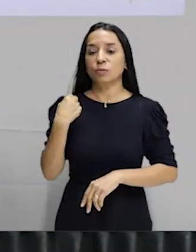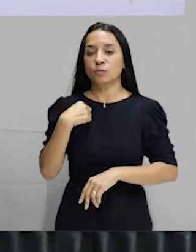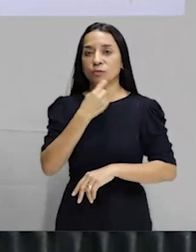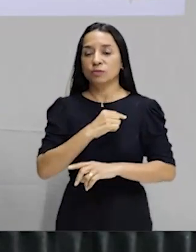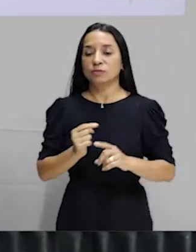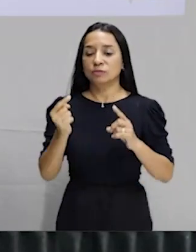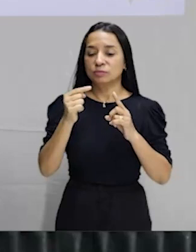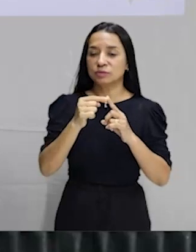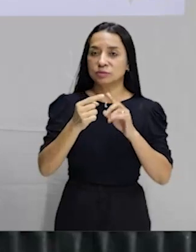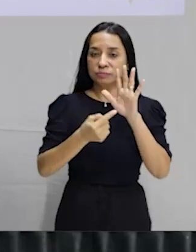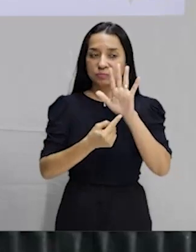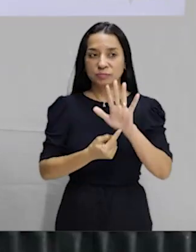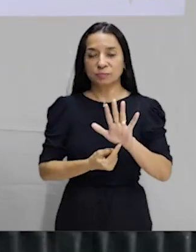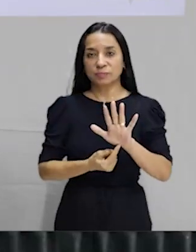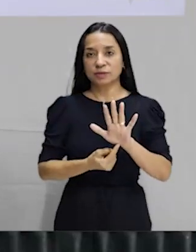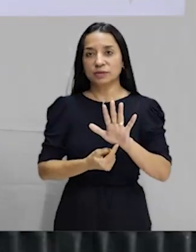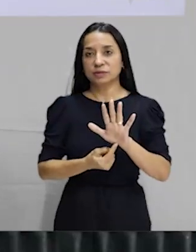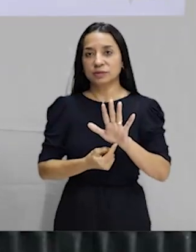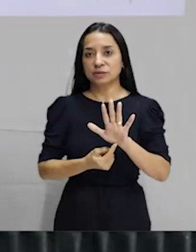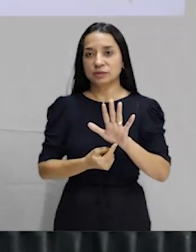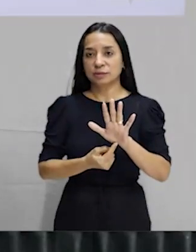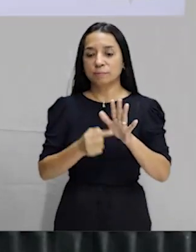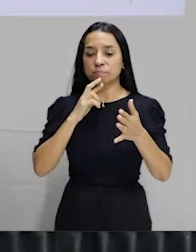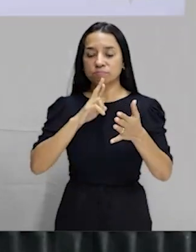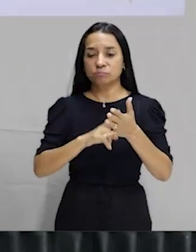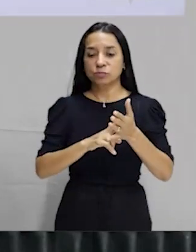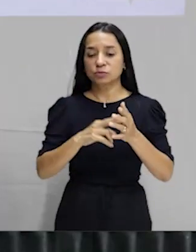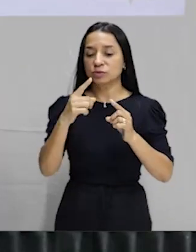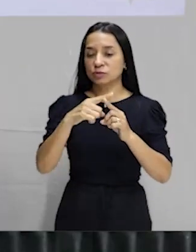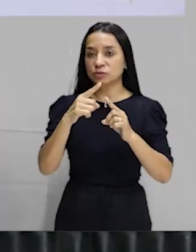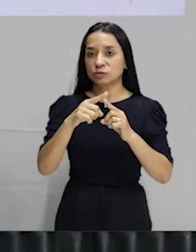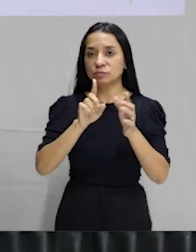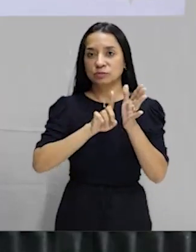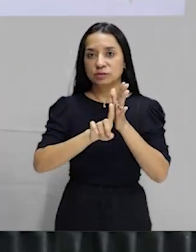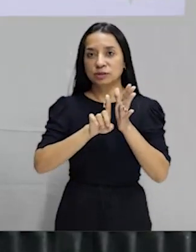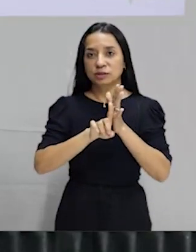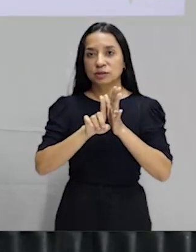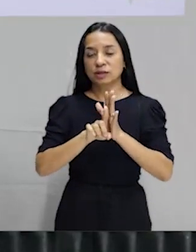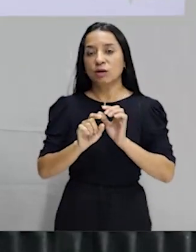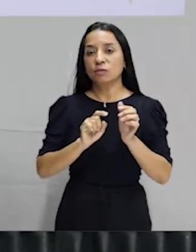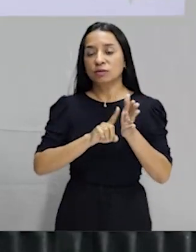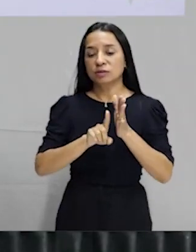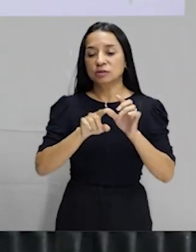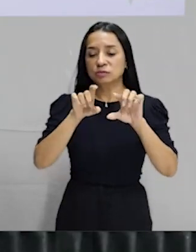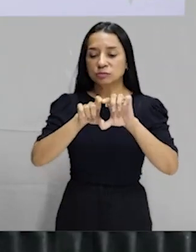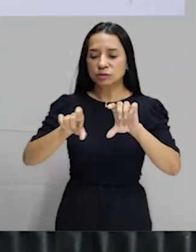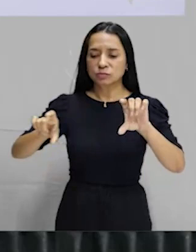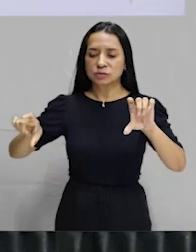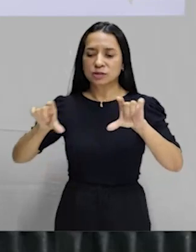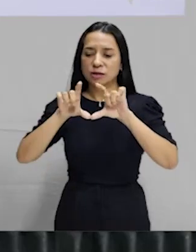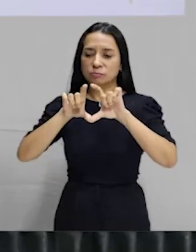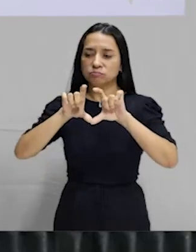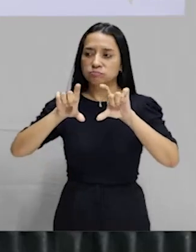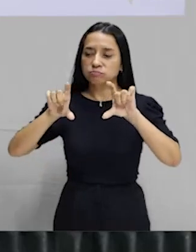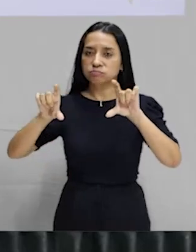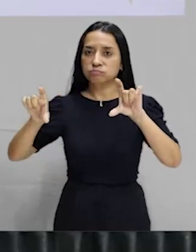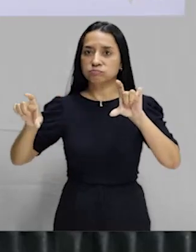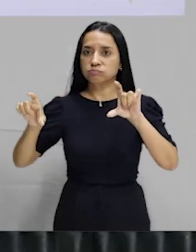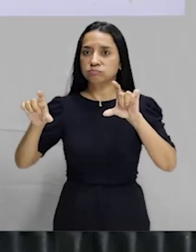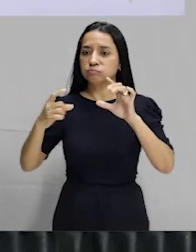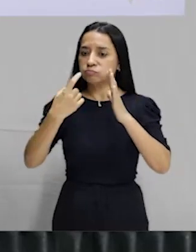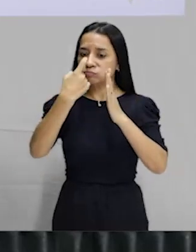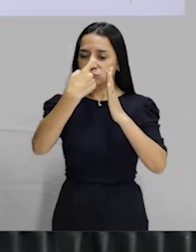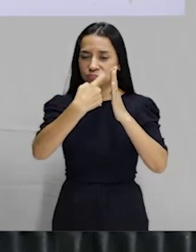a resolução desse tipo de questão, tá? Que é uma questão com um enunciado um pouquinho maior, com um